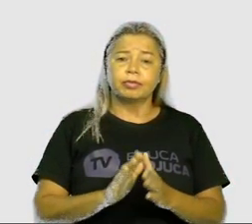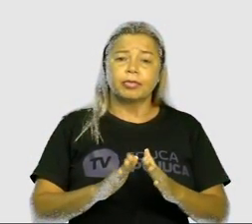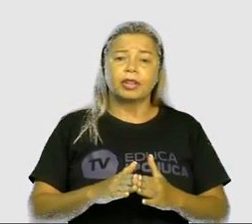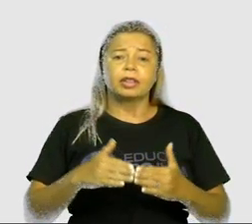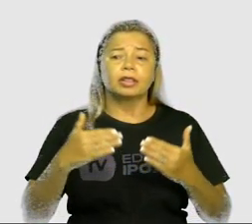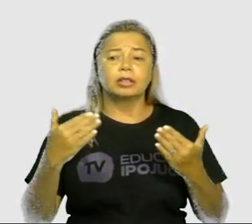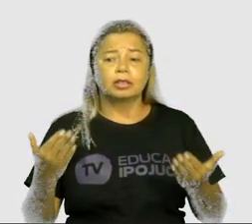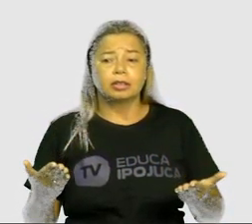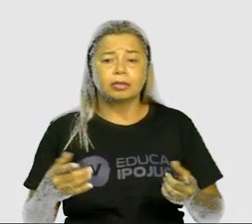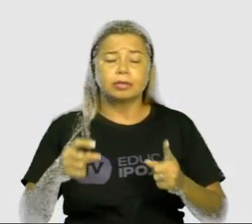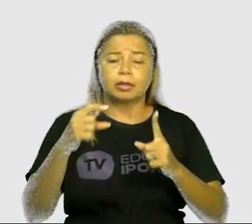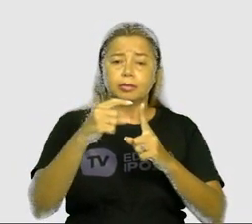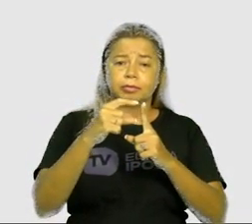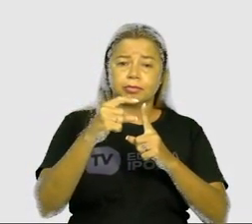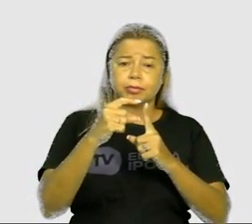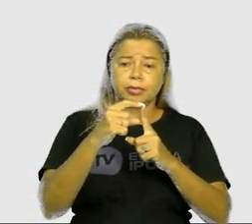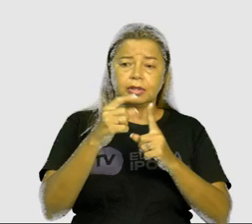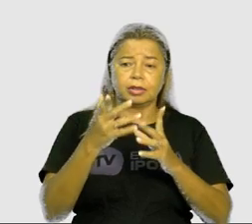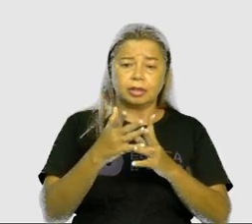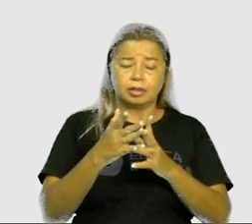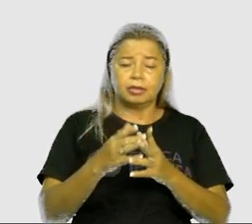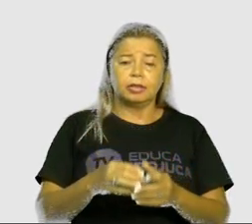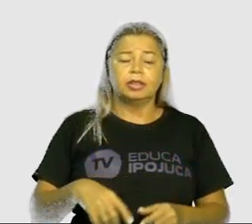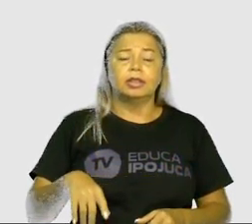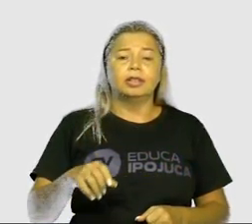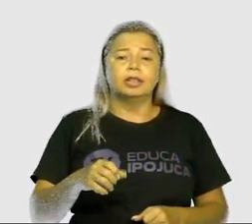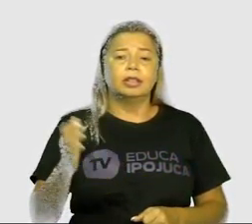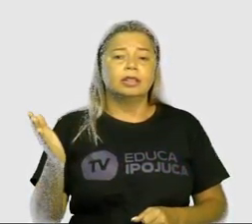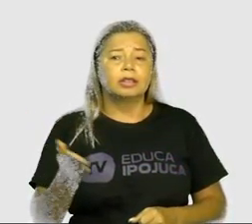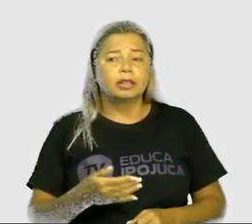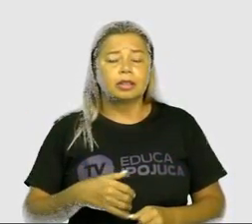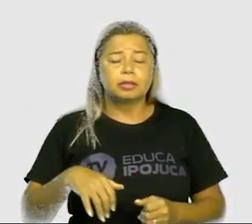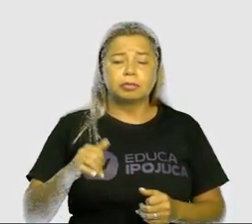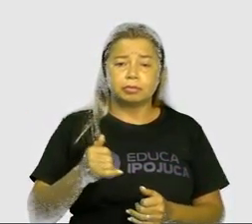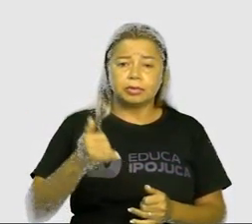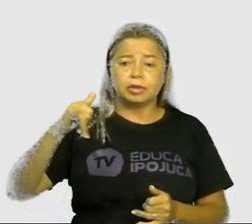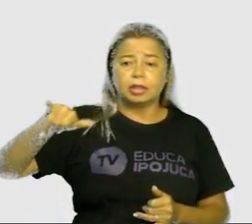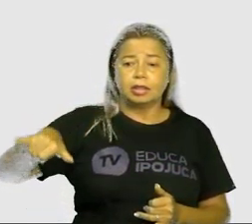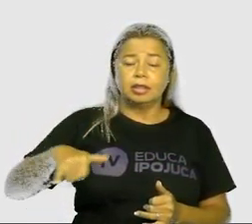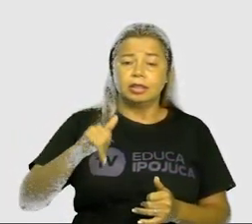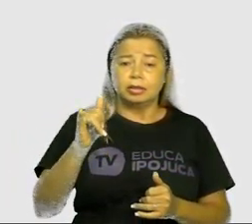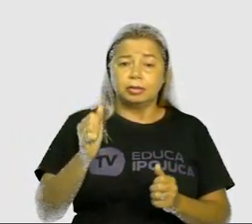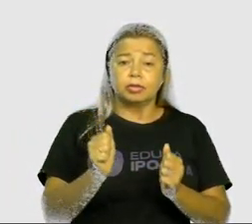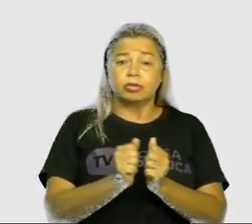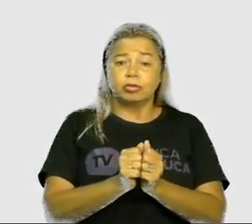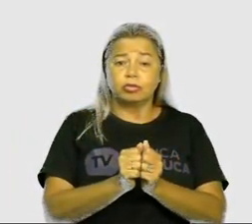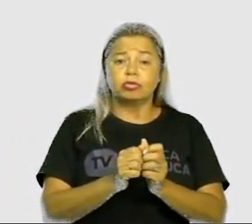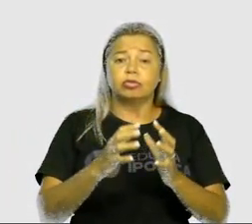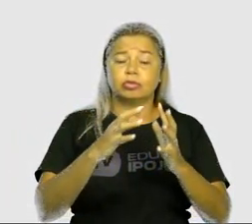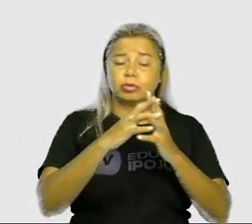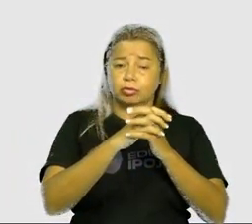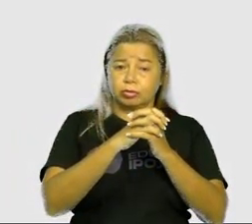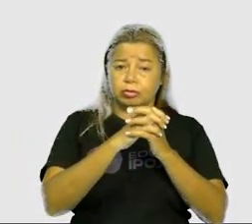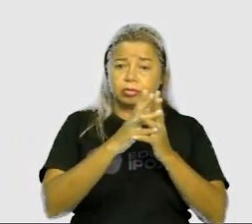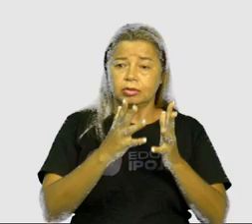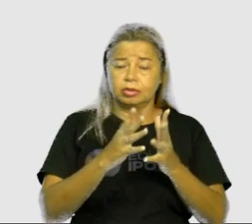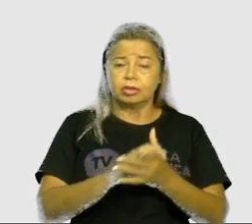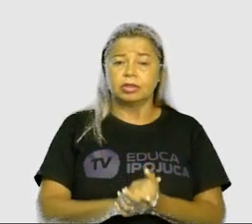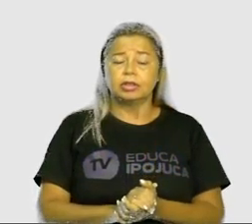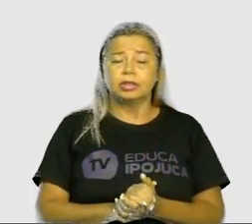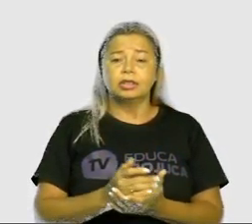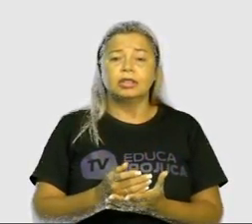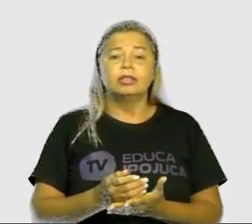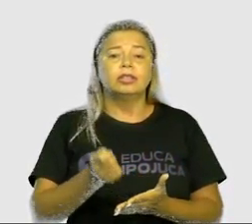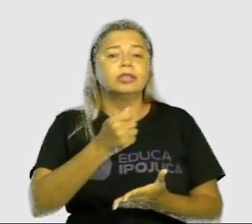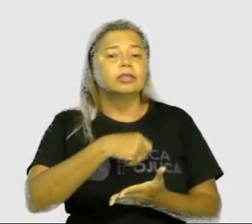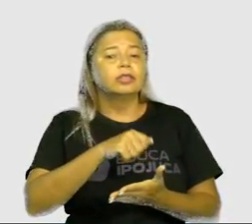a palavra termina em y e antes vem uma vogal eu sigo A Regra geral que